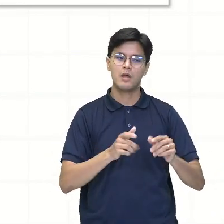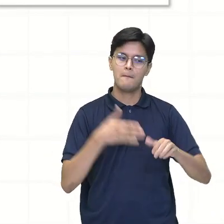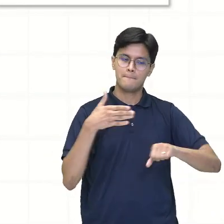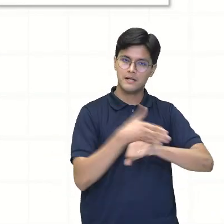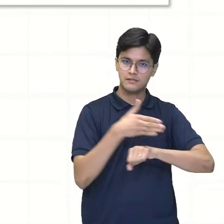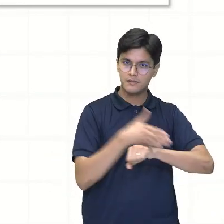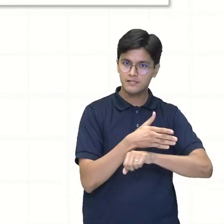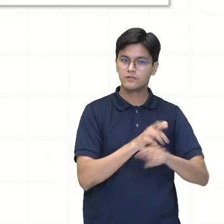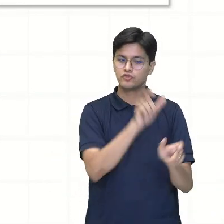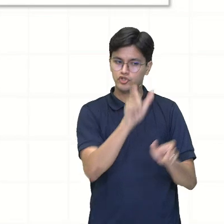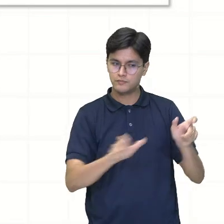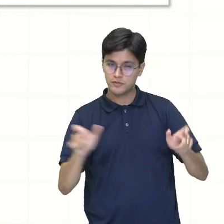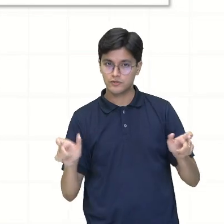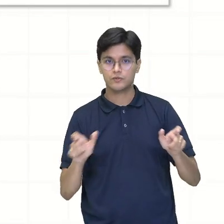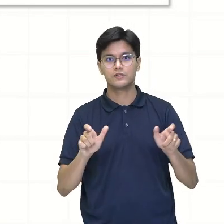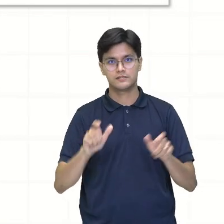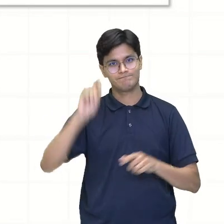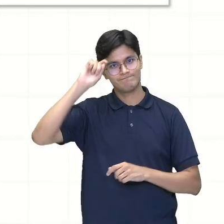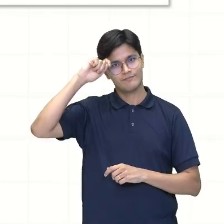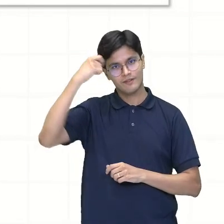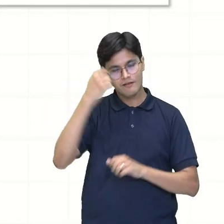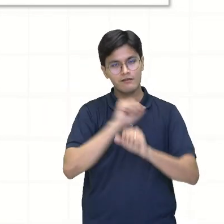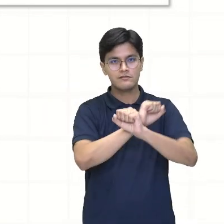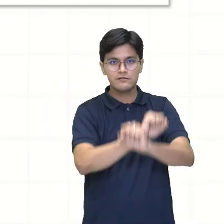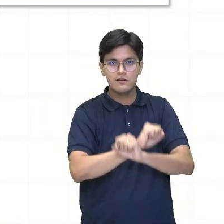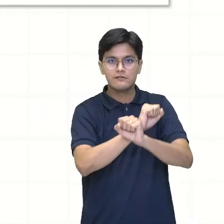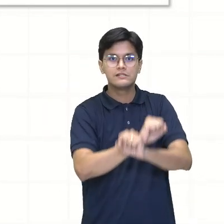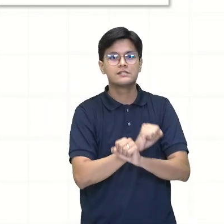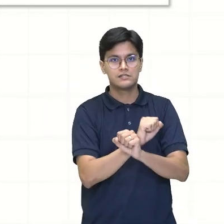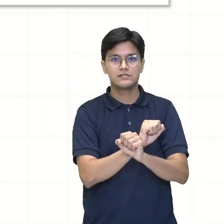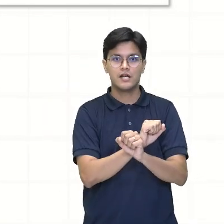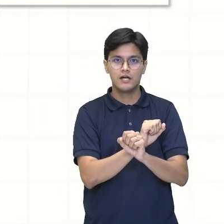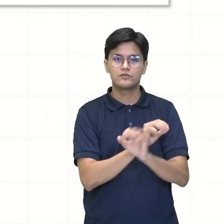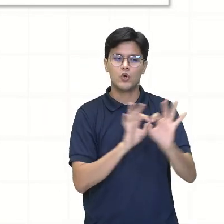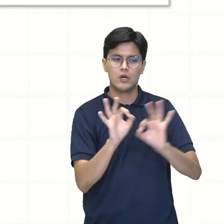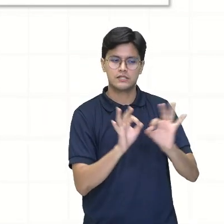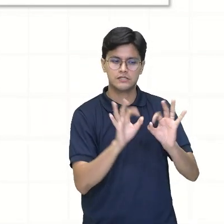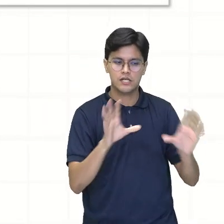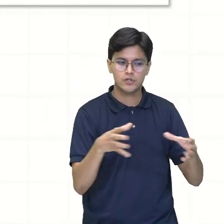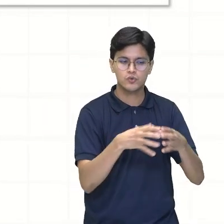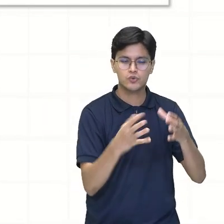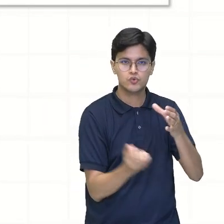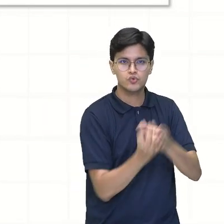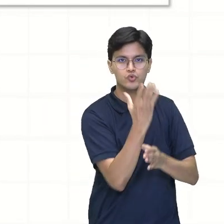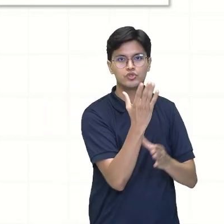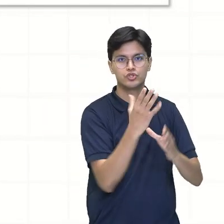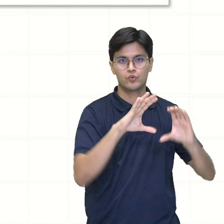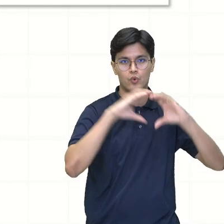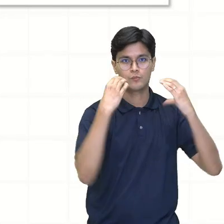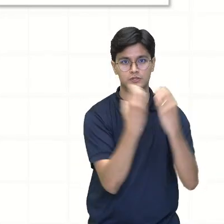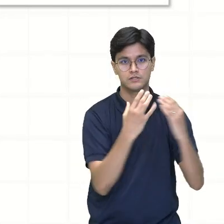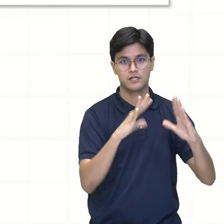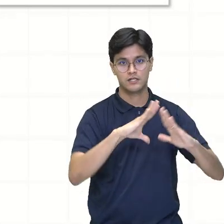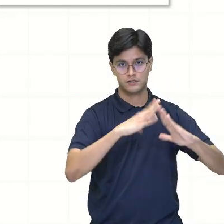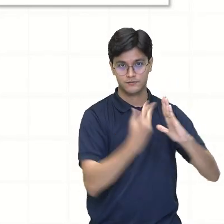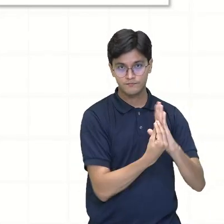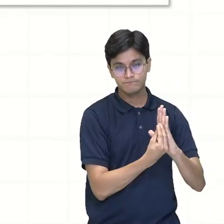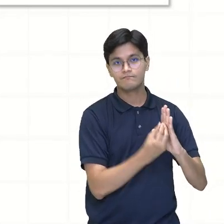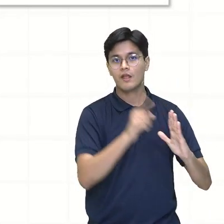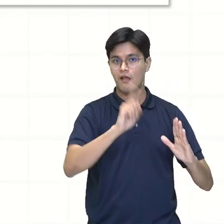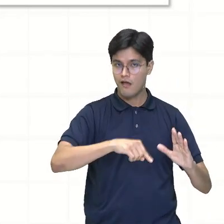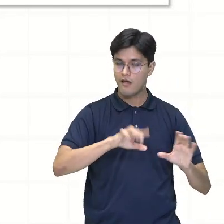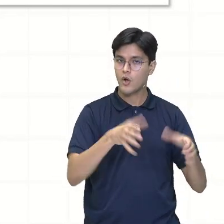escravizados que formaram comunidades quilombolas. Então, lembrem que são grupos étnicos raciais